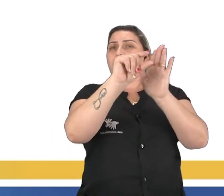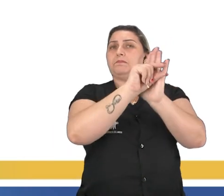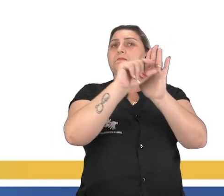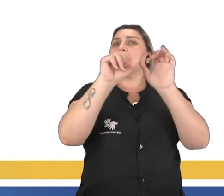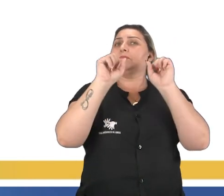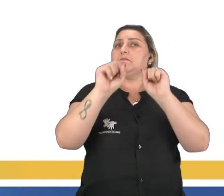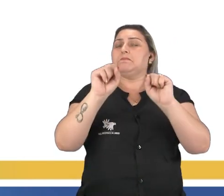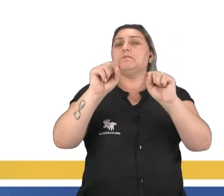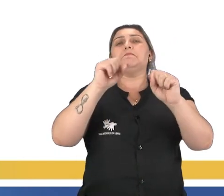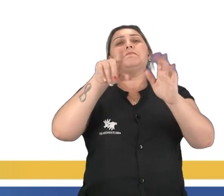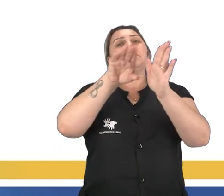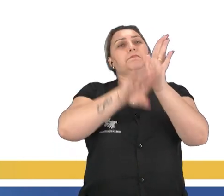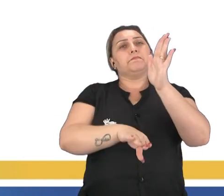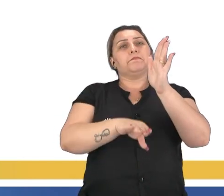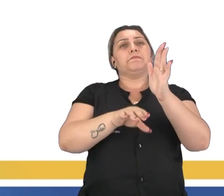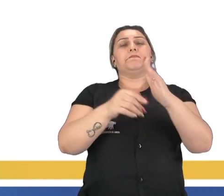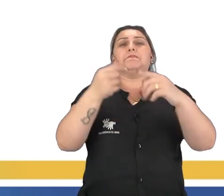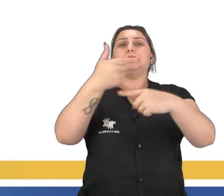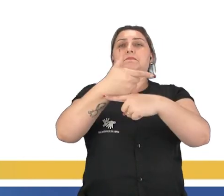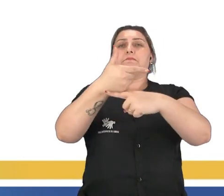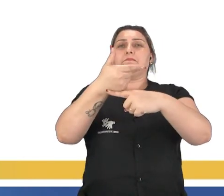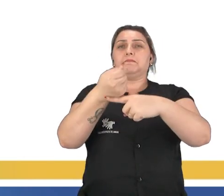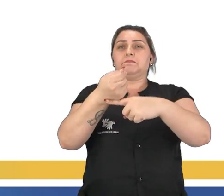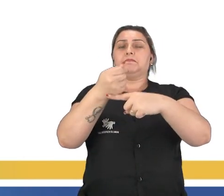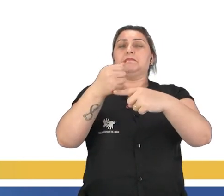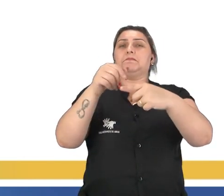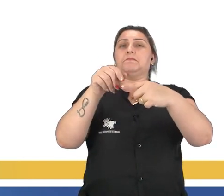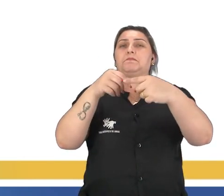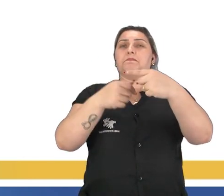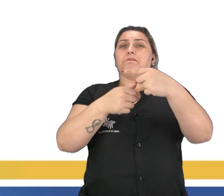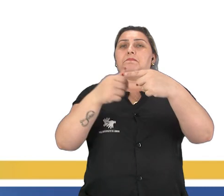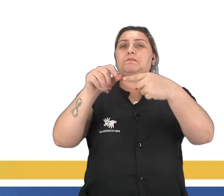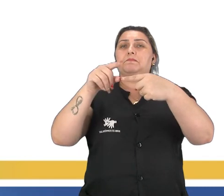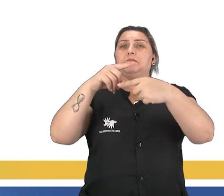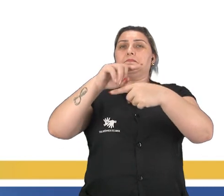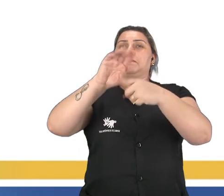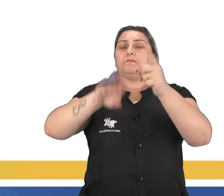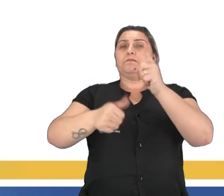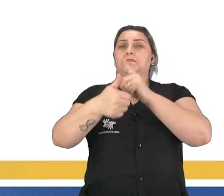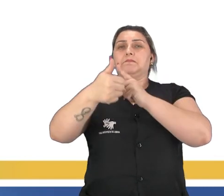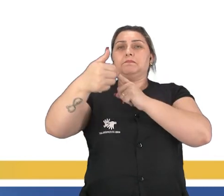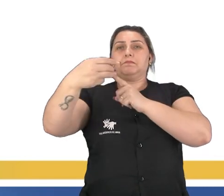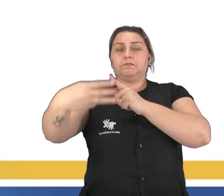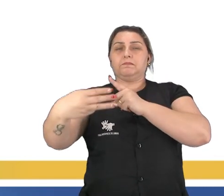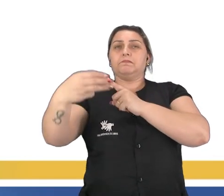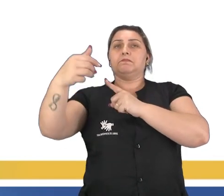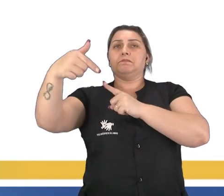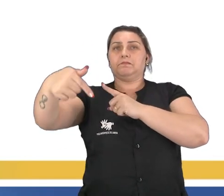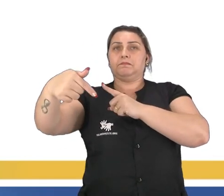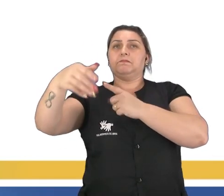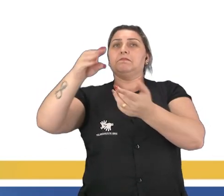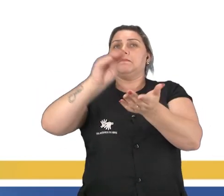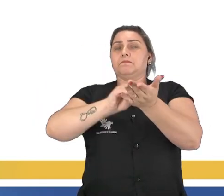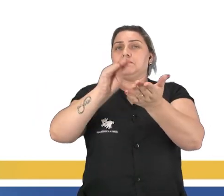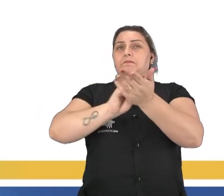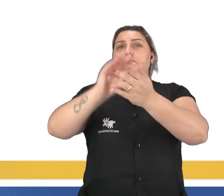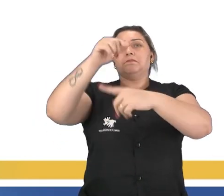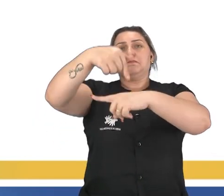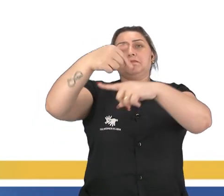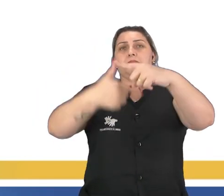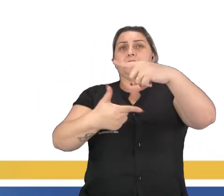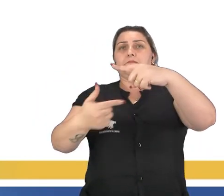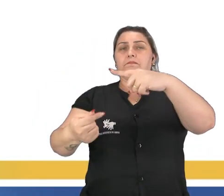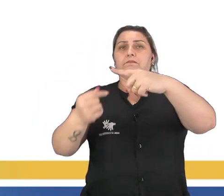eu posso fazer minha subtração. 20 menos 13, 7. A fração do percurso total que ainda falta ser percorrida é